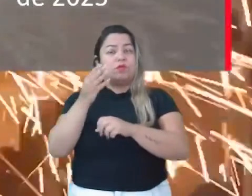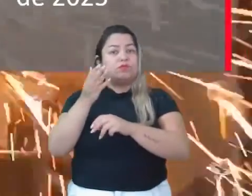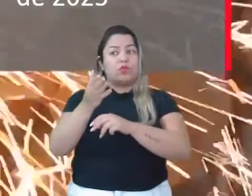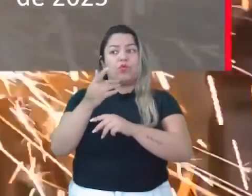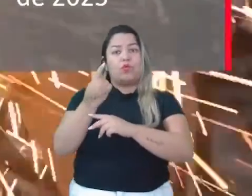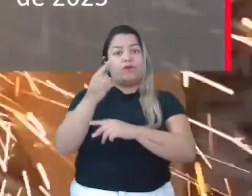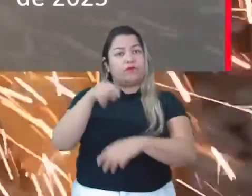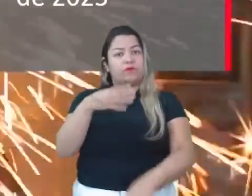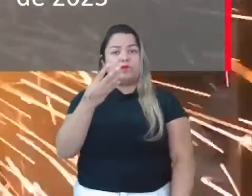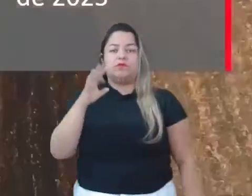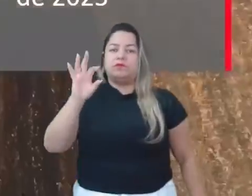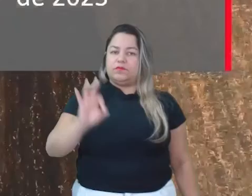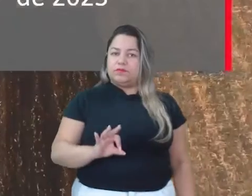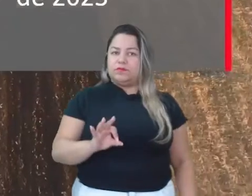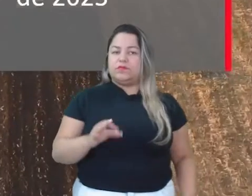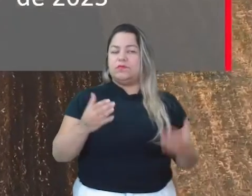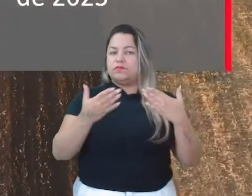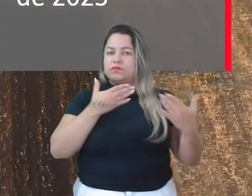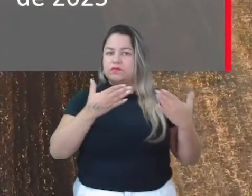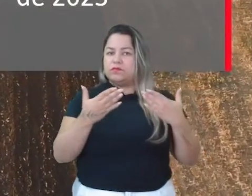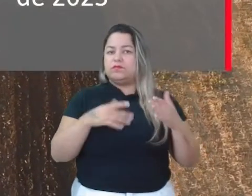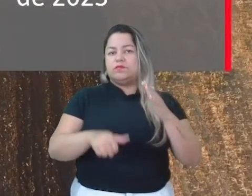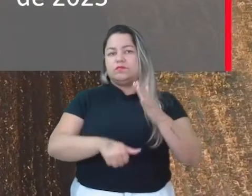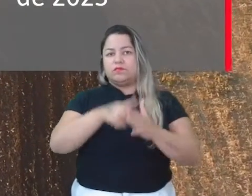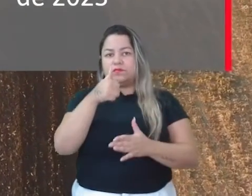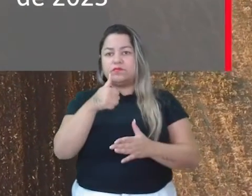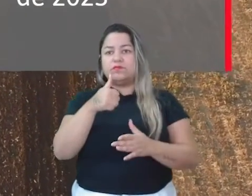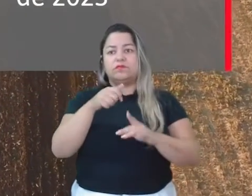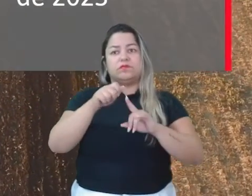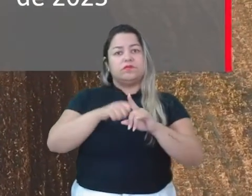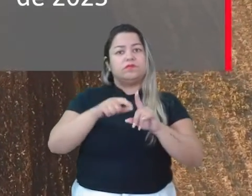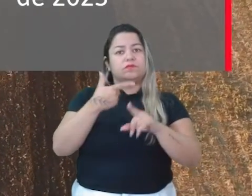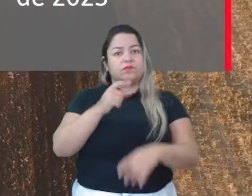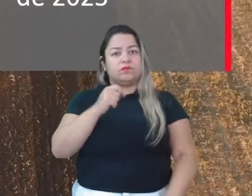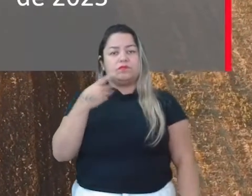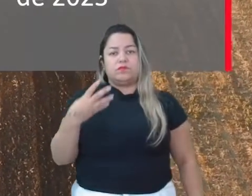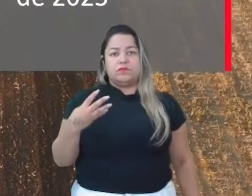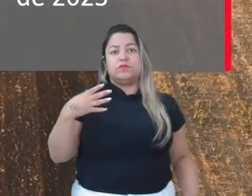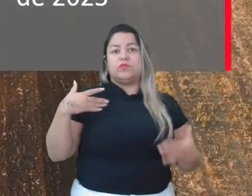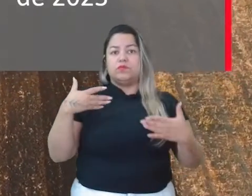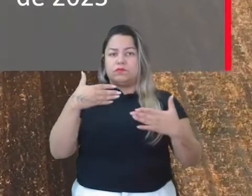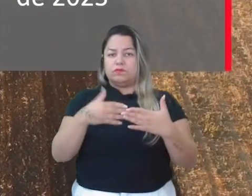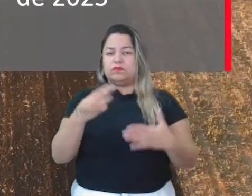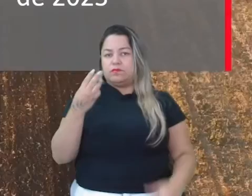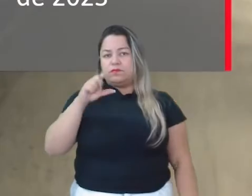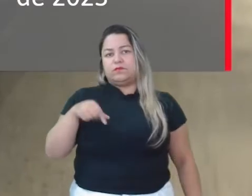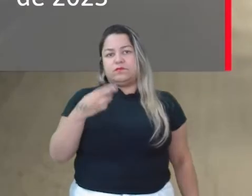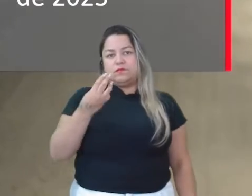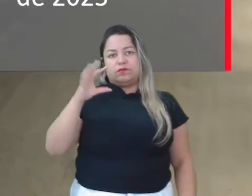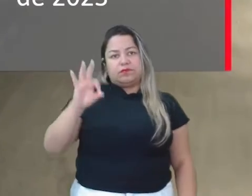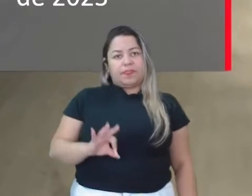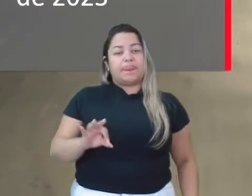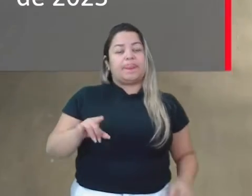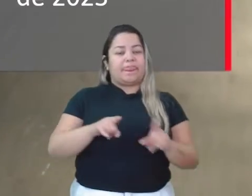Interno Bruto registrou aumento de 1,4% na comparação com o primeiro trimestre de 2024 e